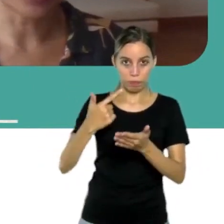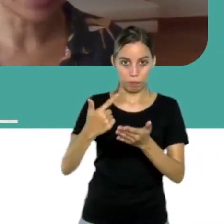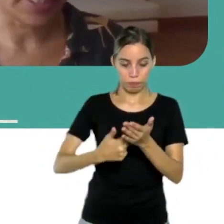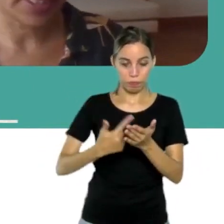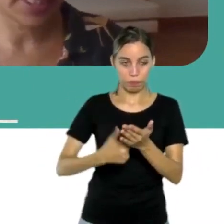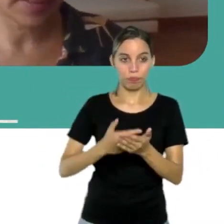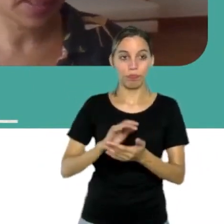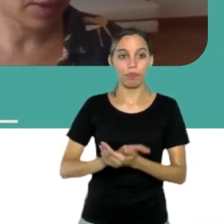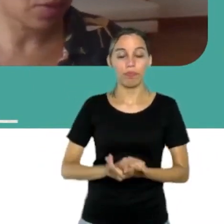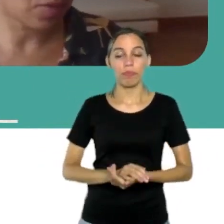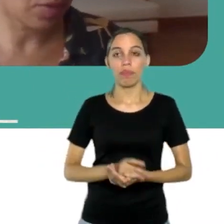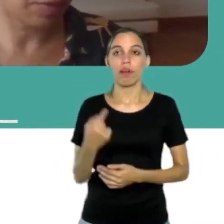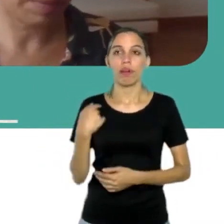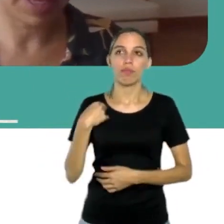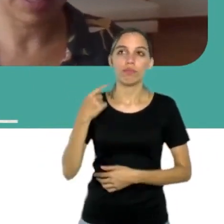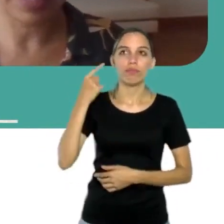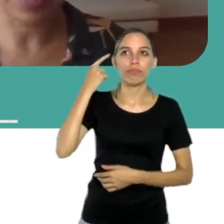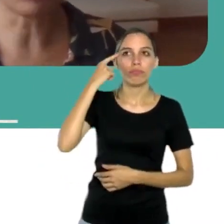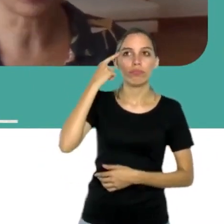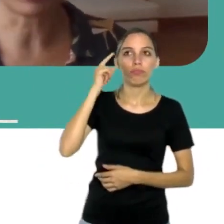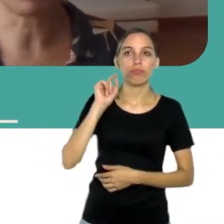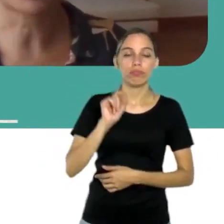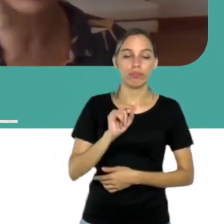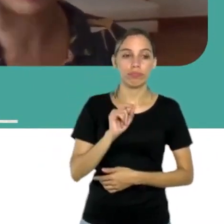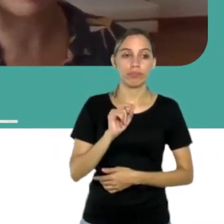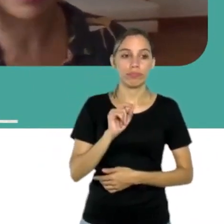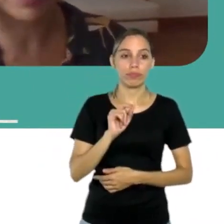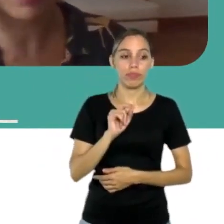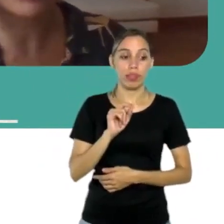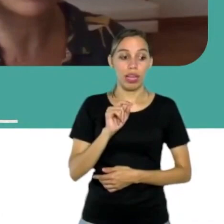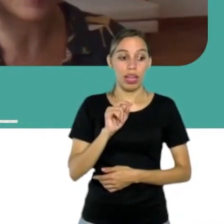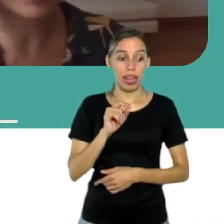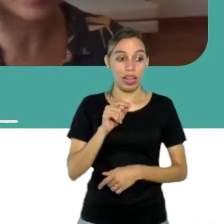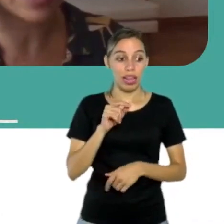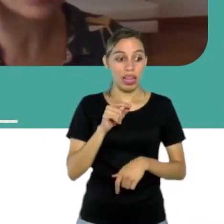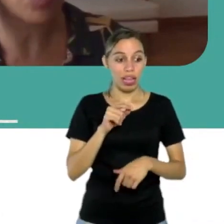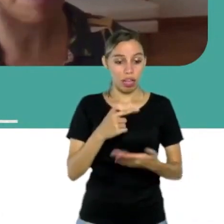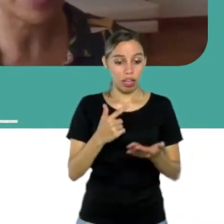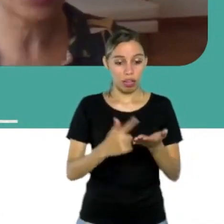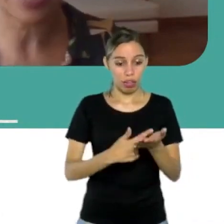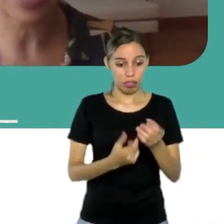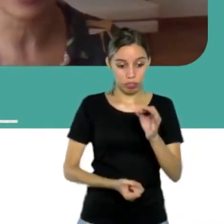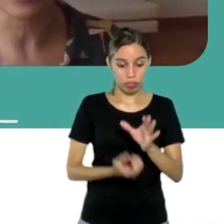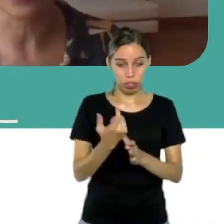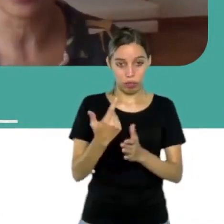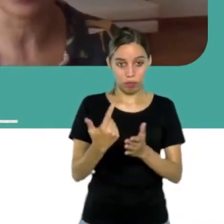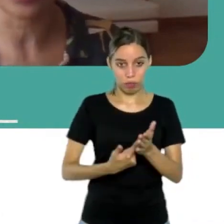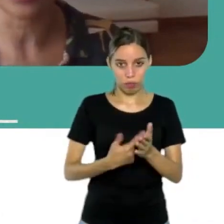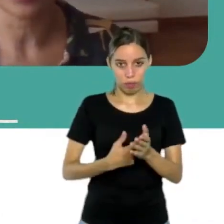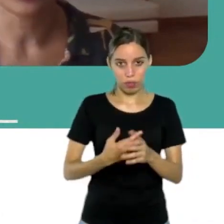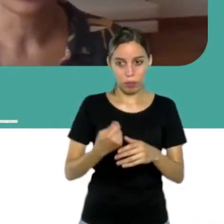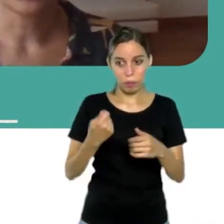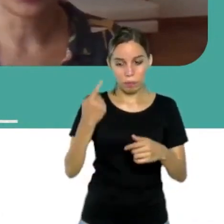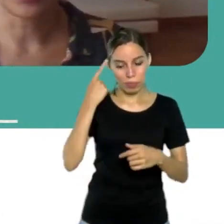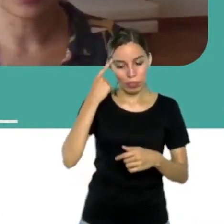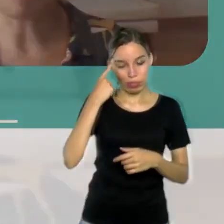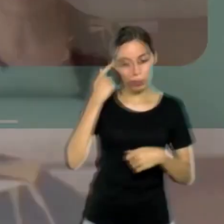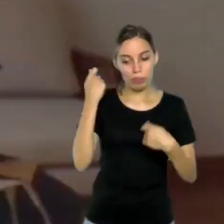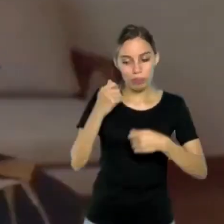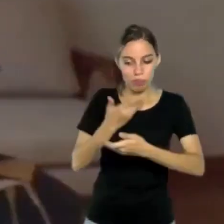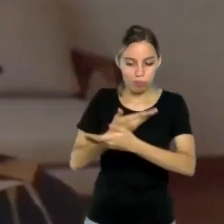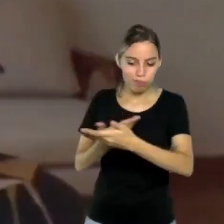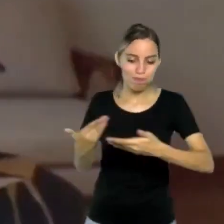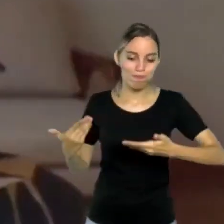E a partir dali, assim, aquilo foi tão importante para mim que me deu, de fato, vontade de compartilhar isso, assim,